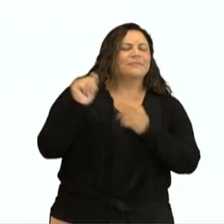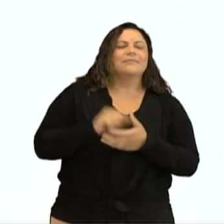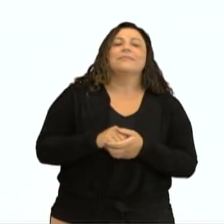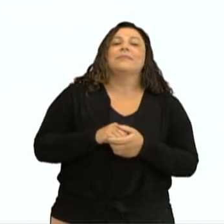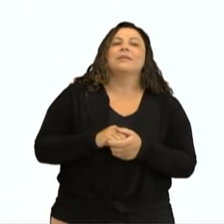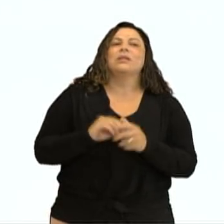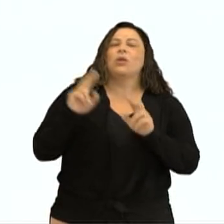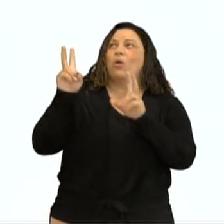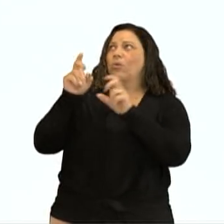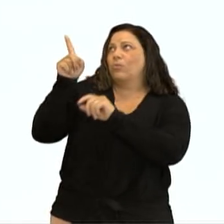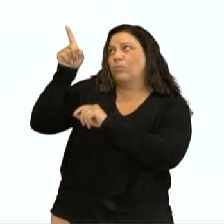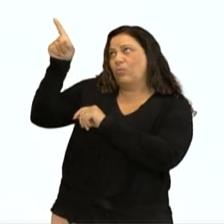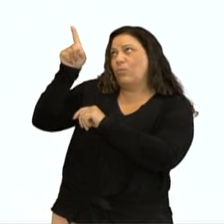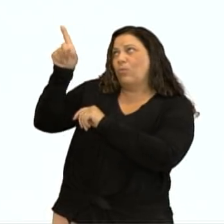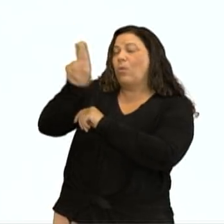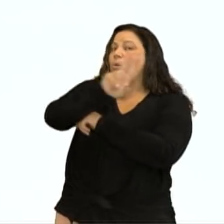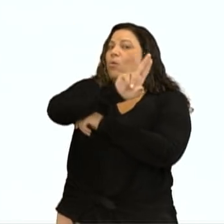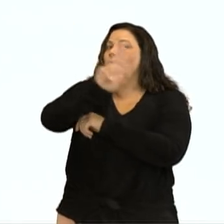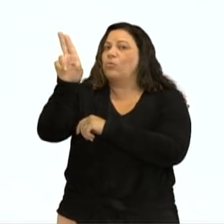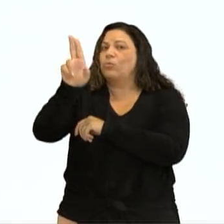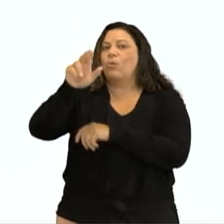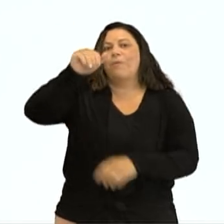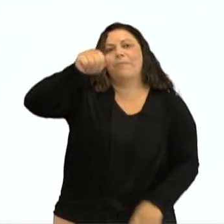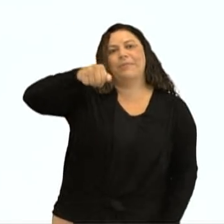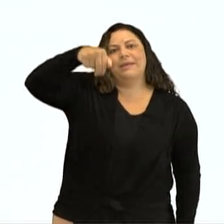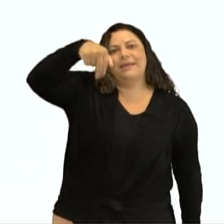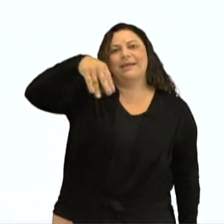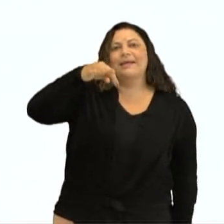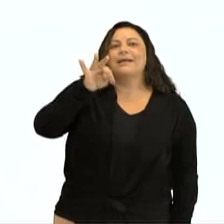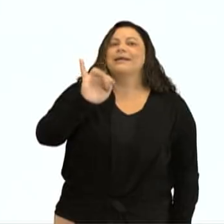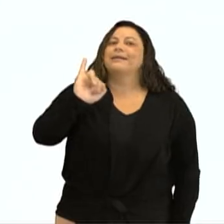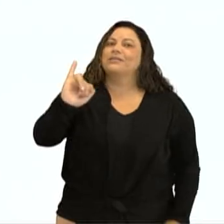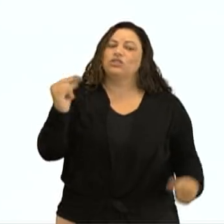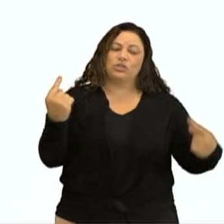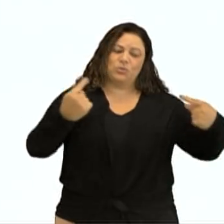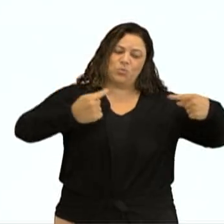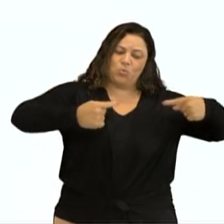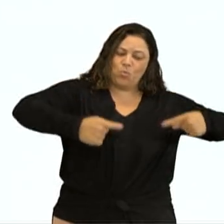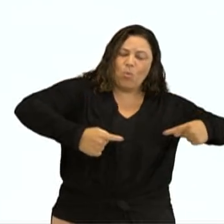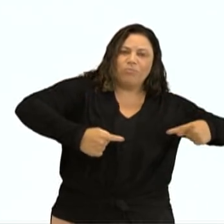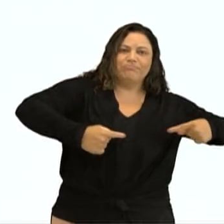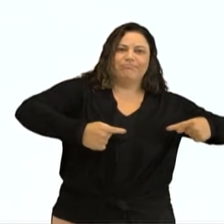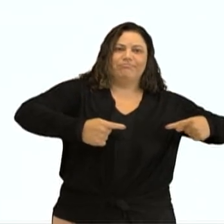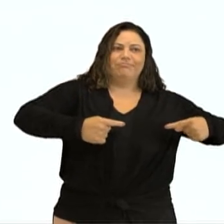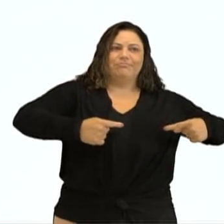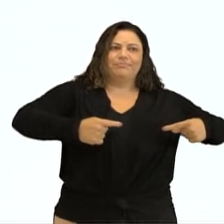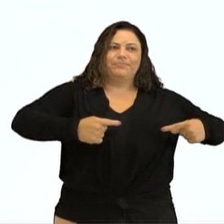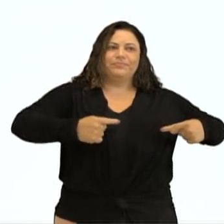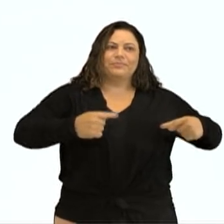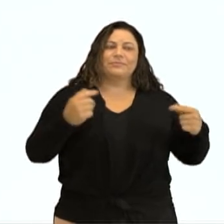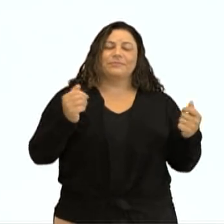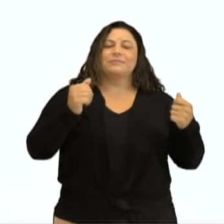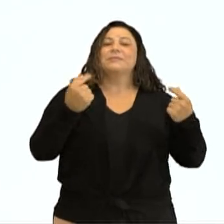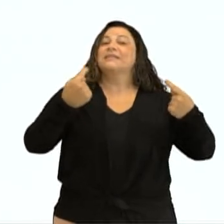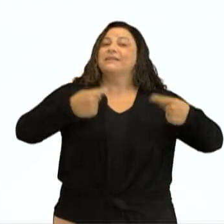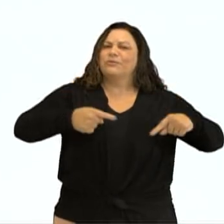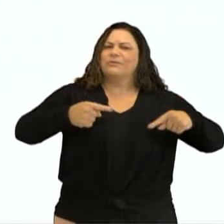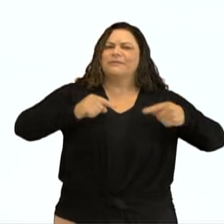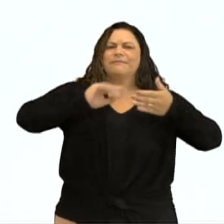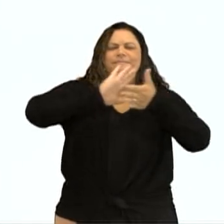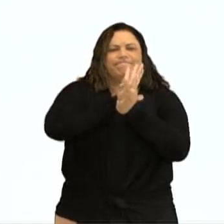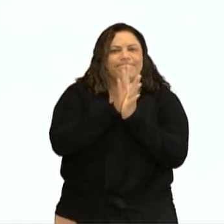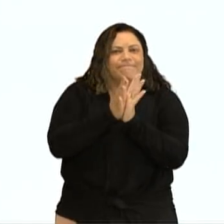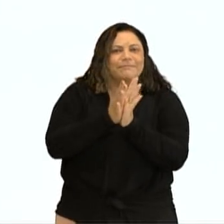antibiótico, o nome já está dizendo, anti, contra, vai atuar, vai